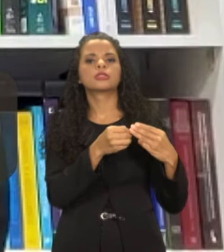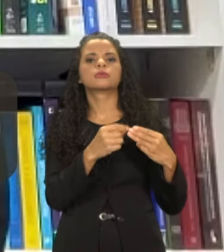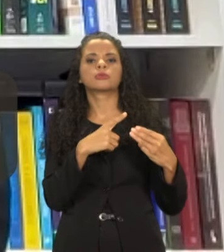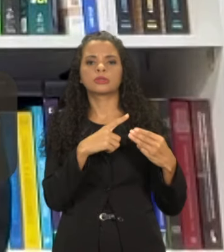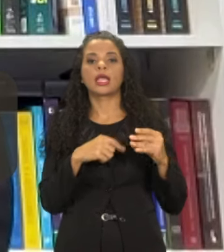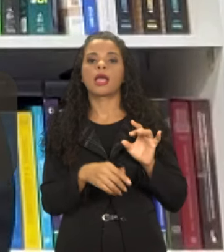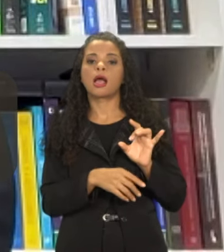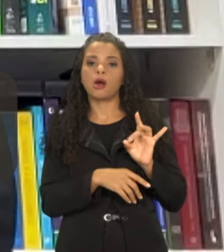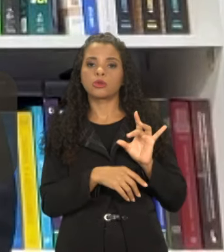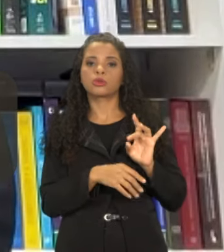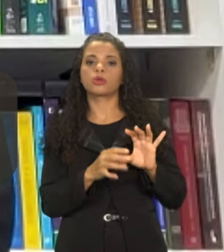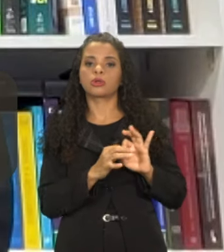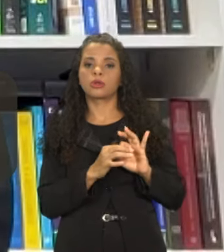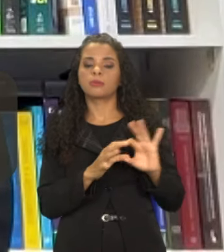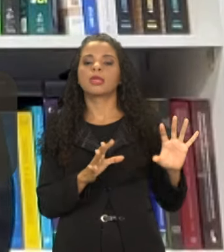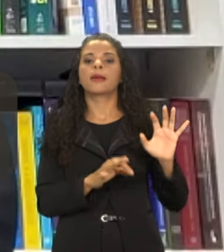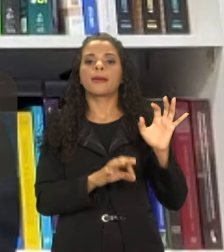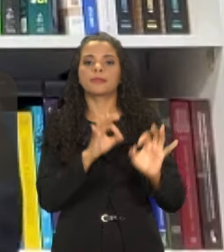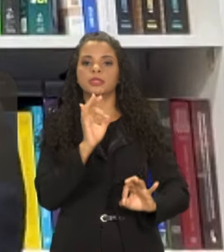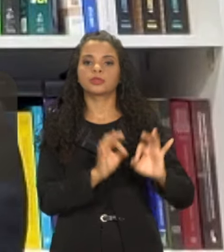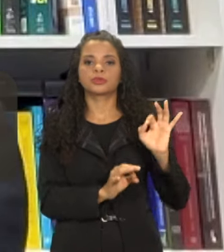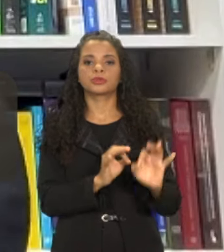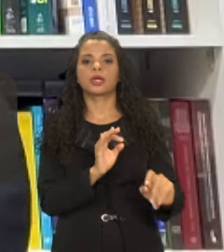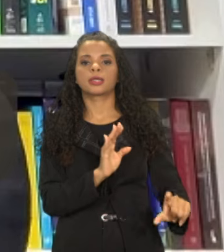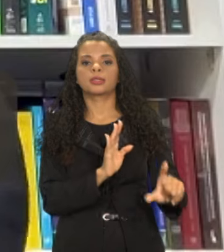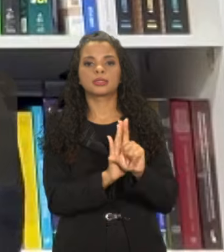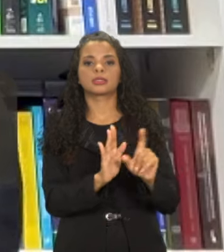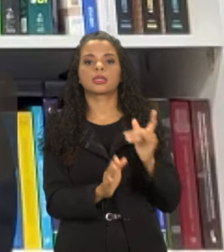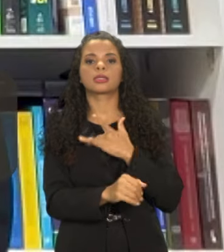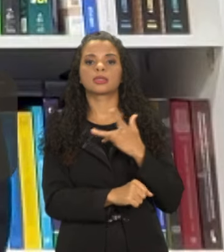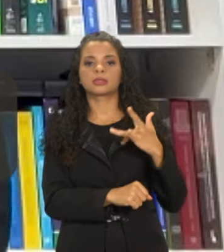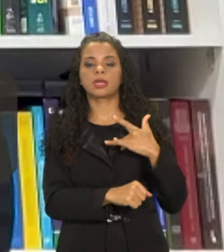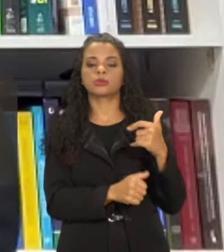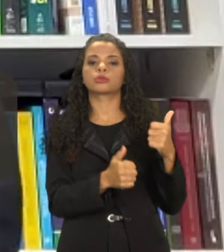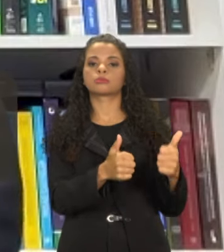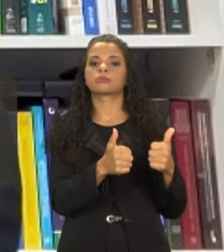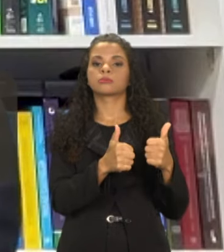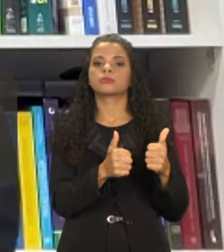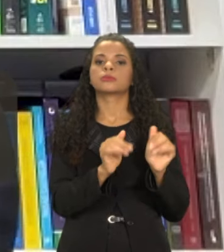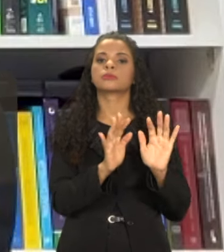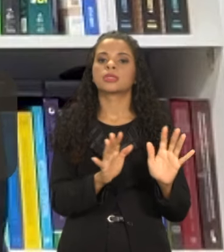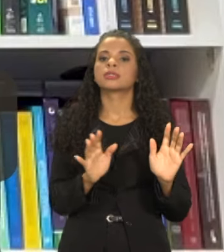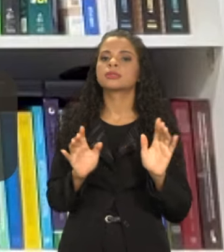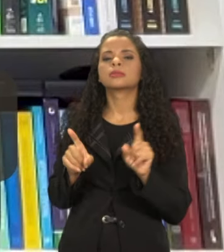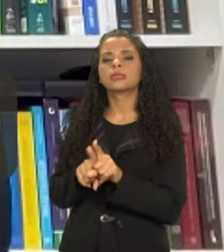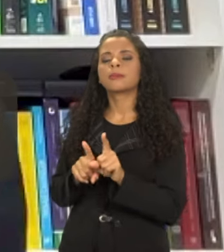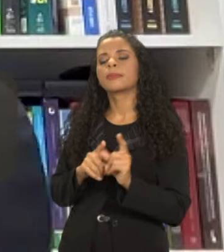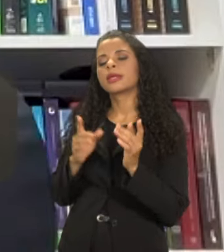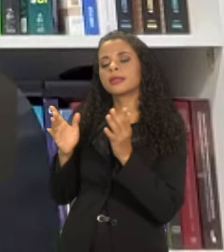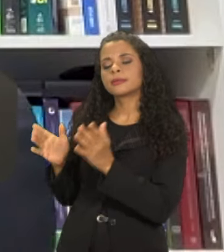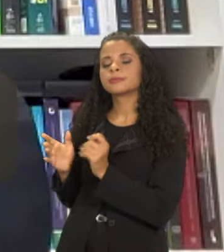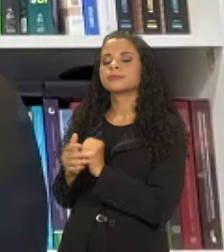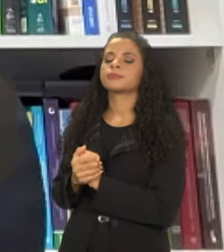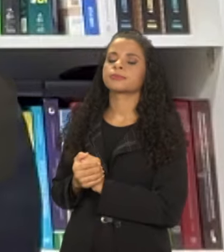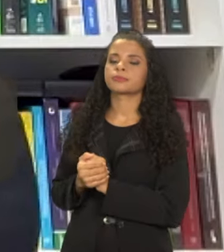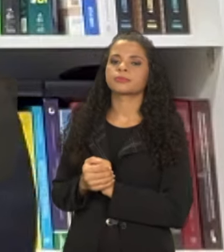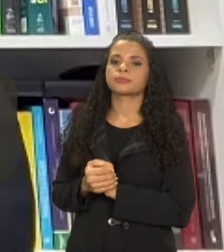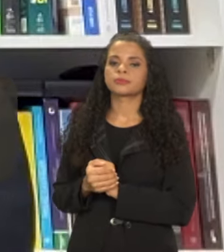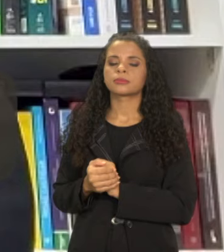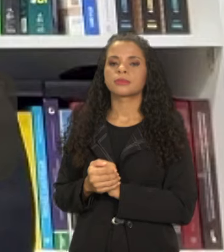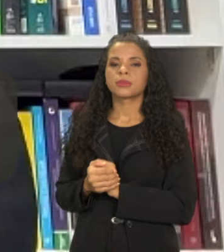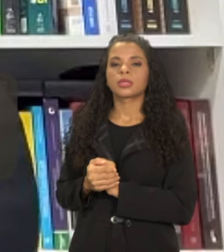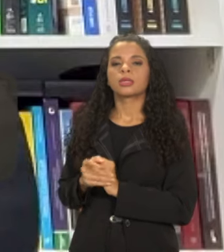e legislar sobre o tema saúde. Por outro lado, senhor presidente, eu acho que nessas questões, que não